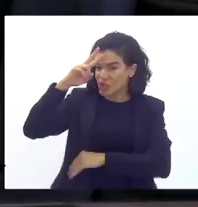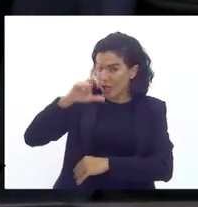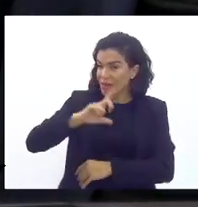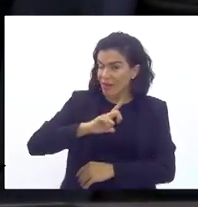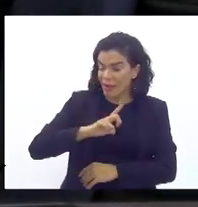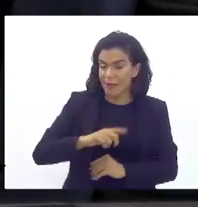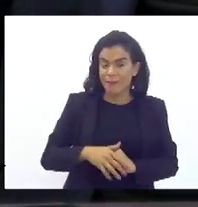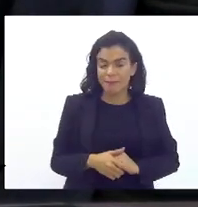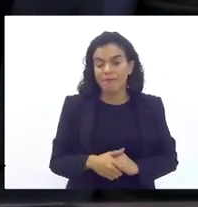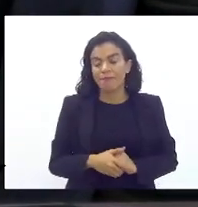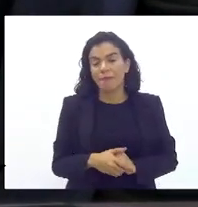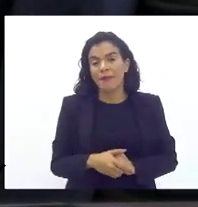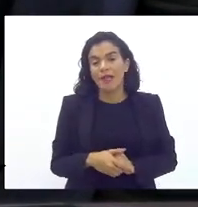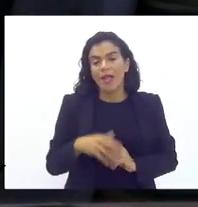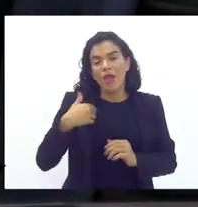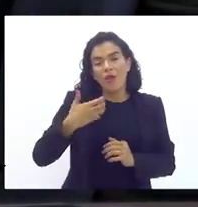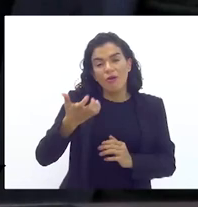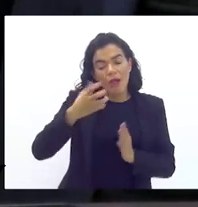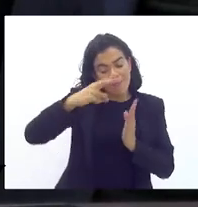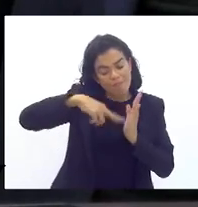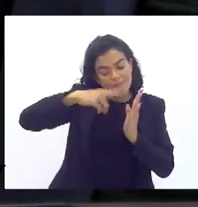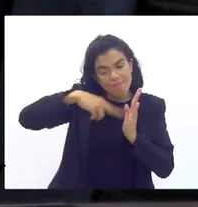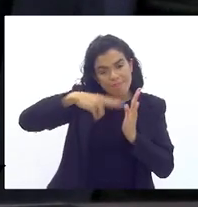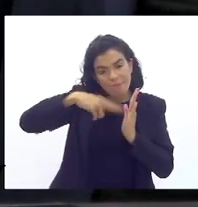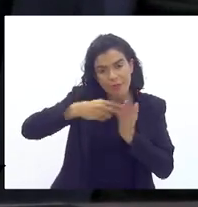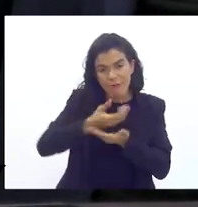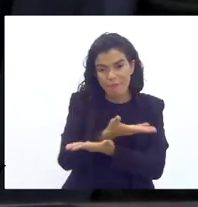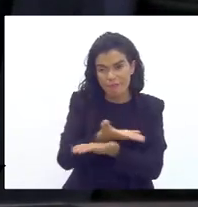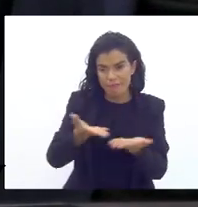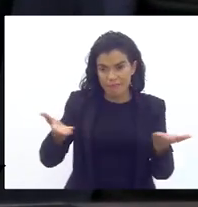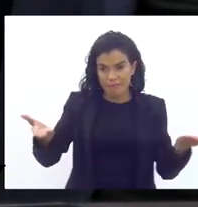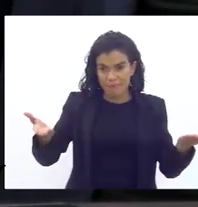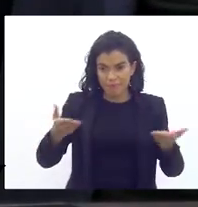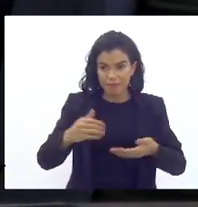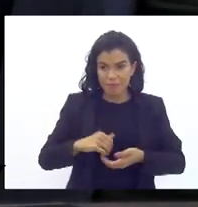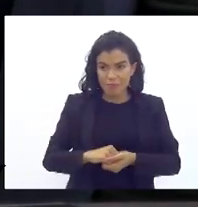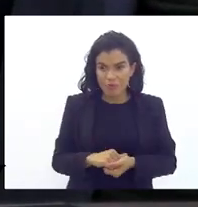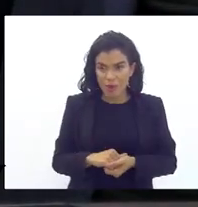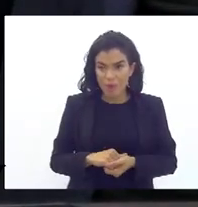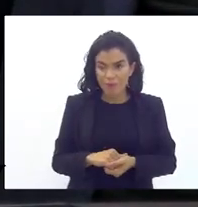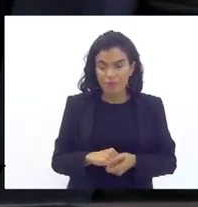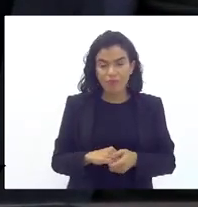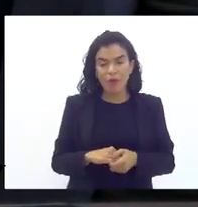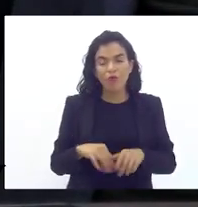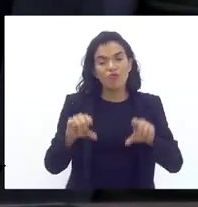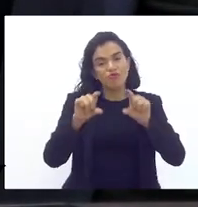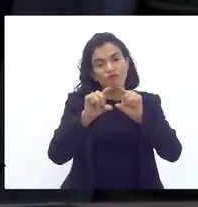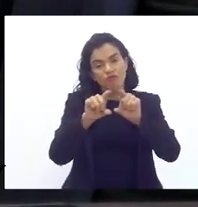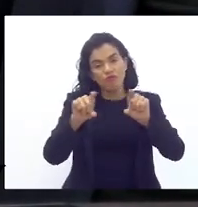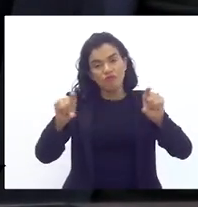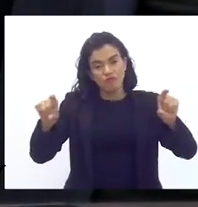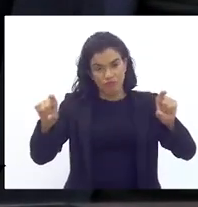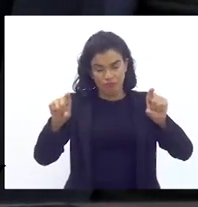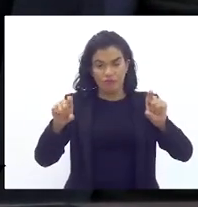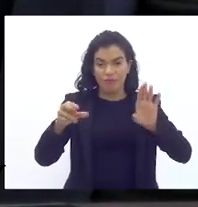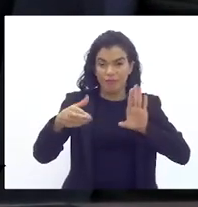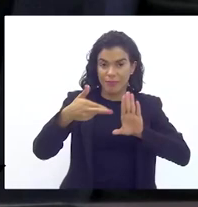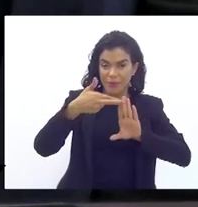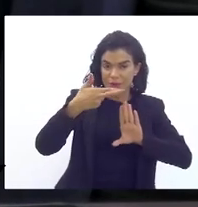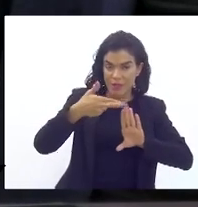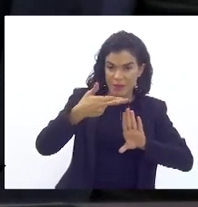e eu queria ler aqui Deputado um considerando da